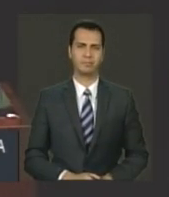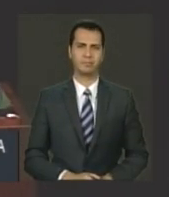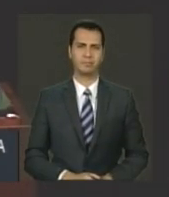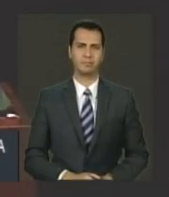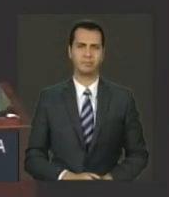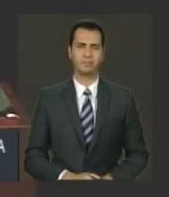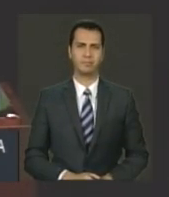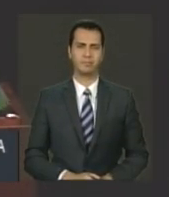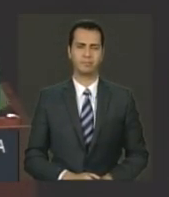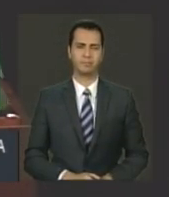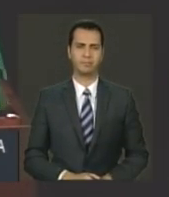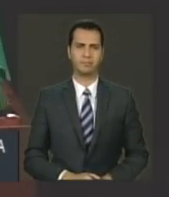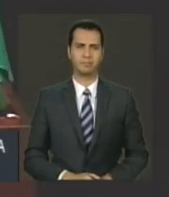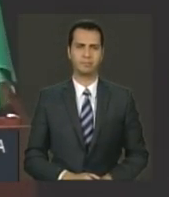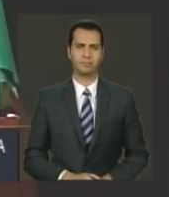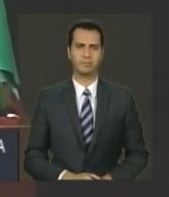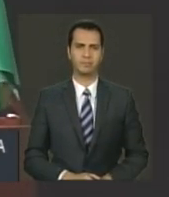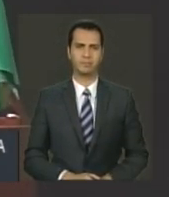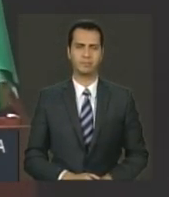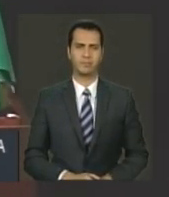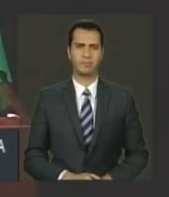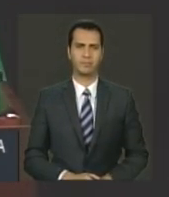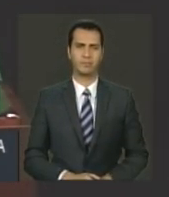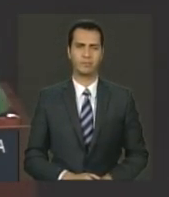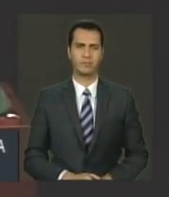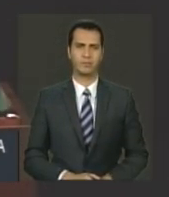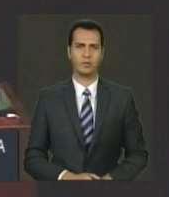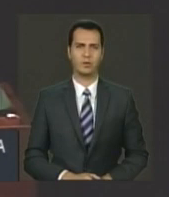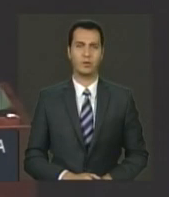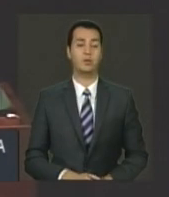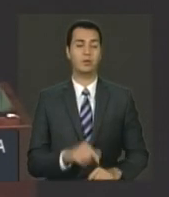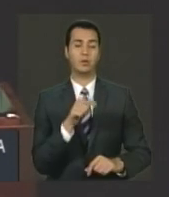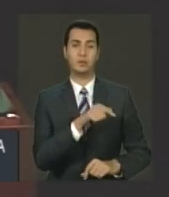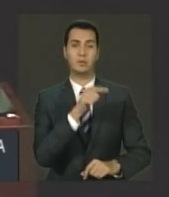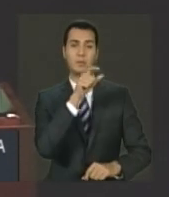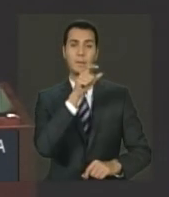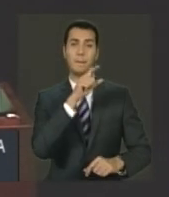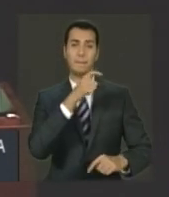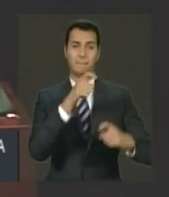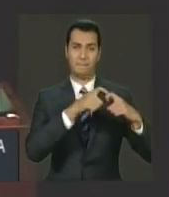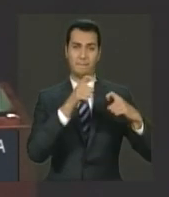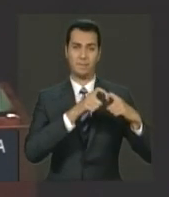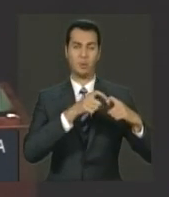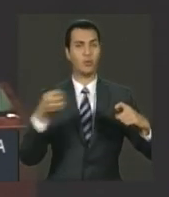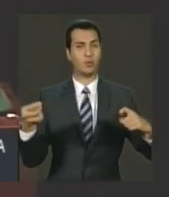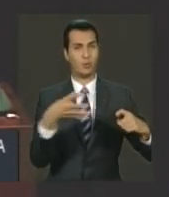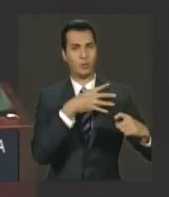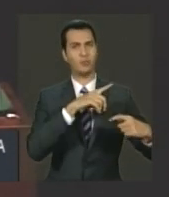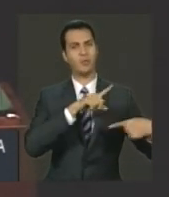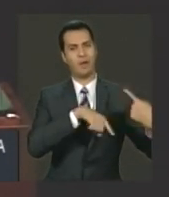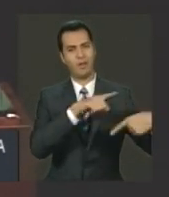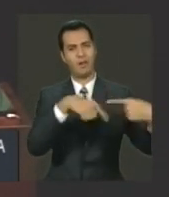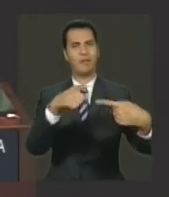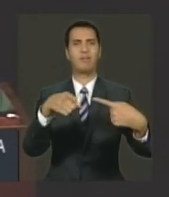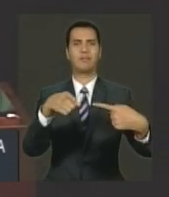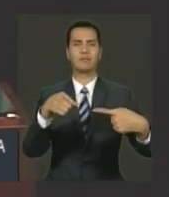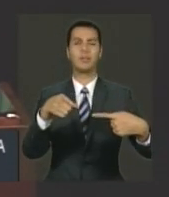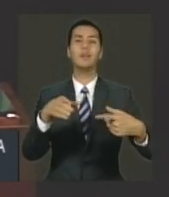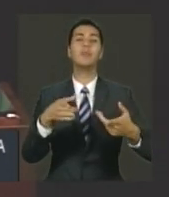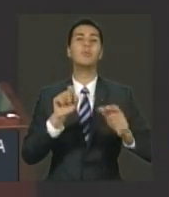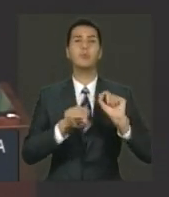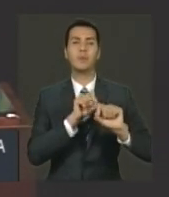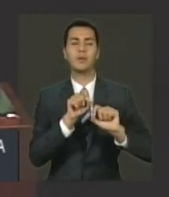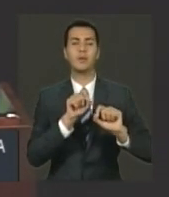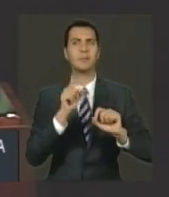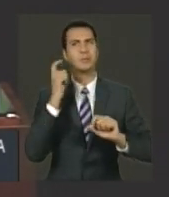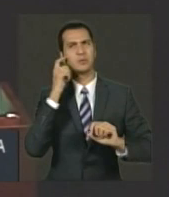Educar o futuro médico, insisto, não é só fazê-lo aprender o que está nos livros didáticos,